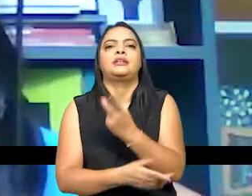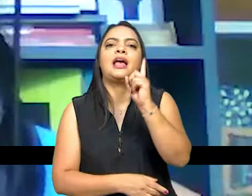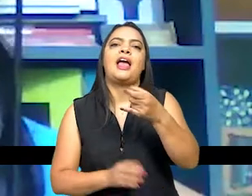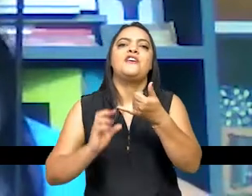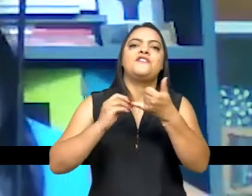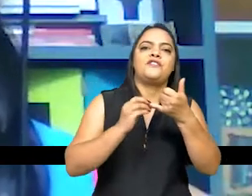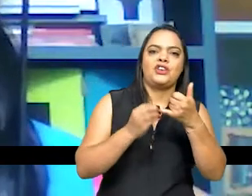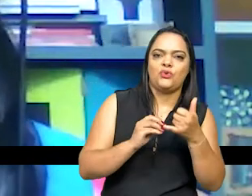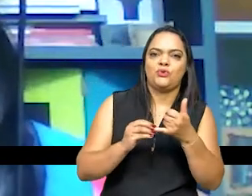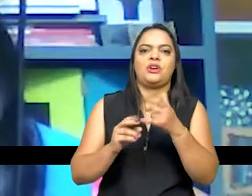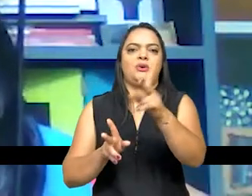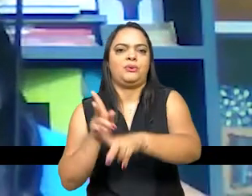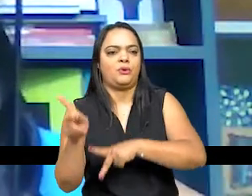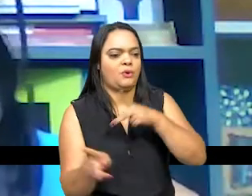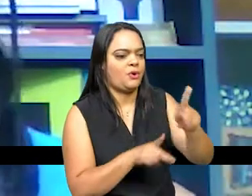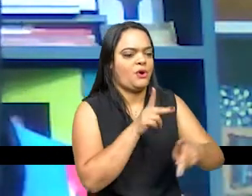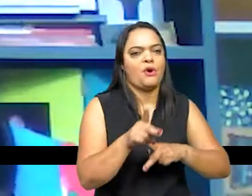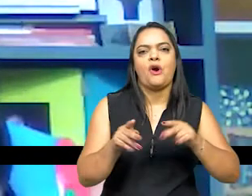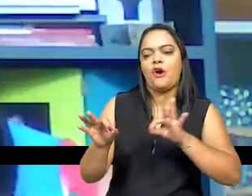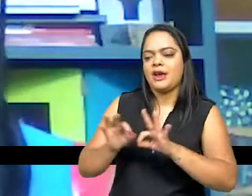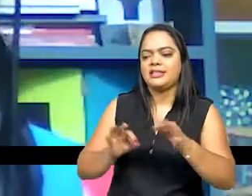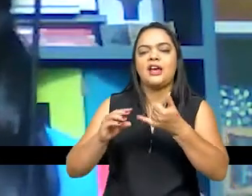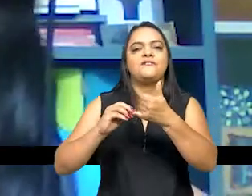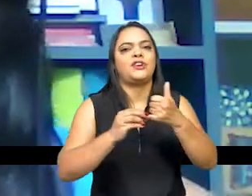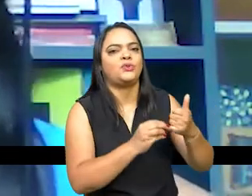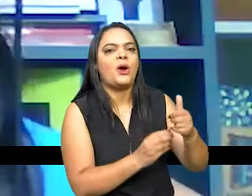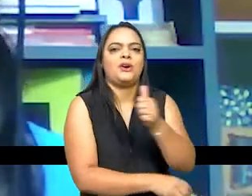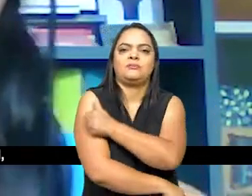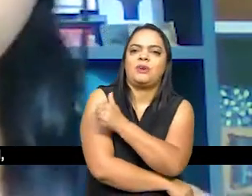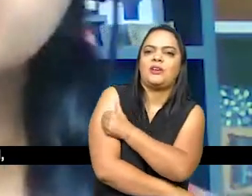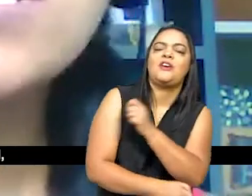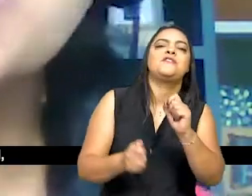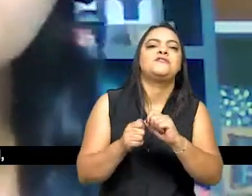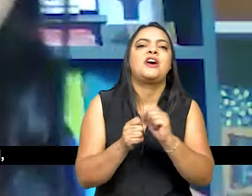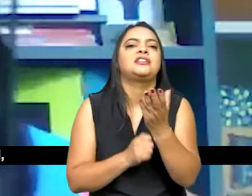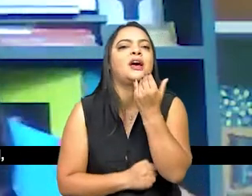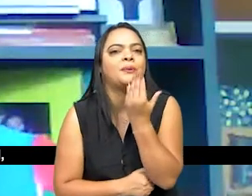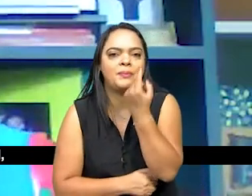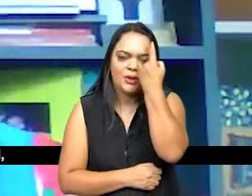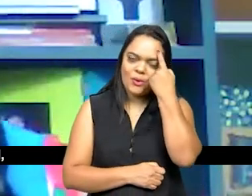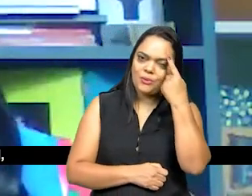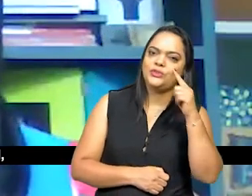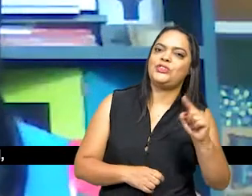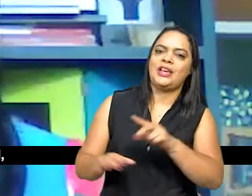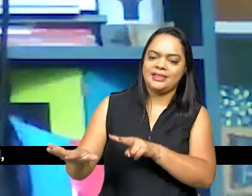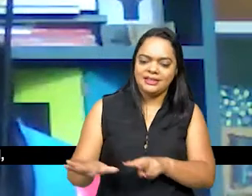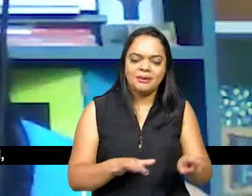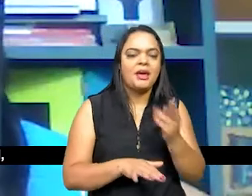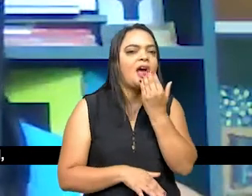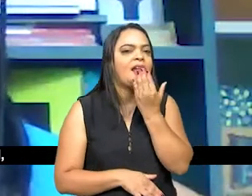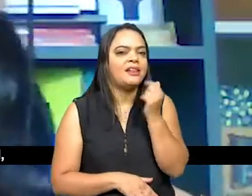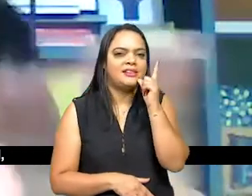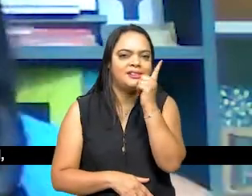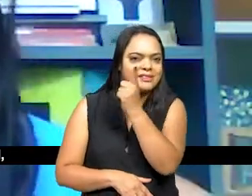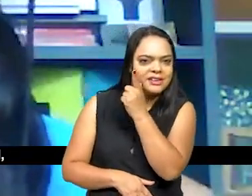escolas organizam a feijoada para os seus alunos, fazem, né, o lanche, a merenda, um dia da semana, quem almoça, ou até um lanchinho,